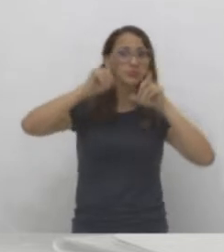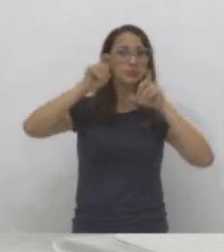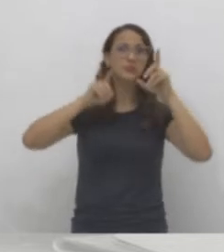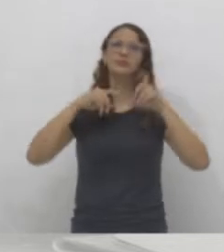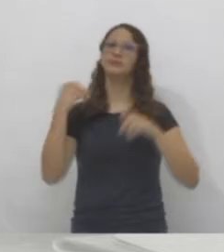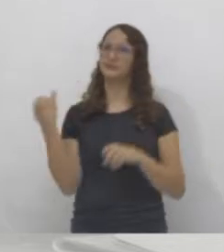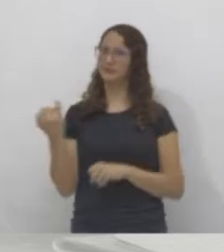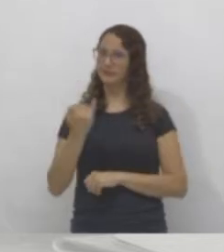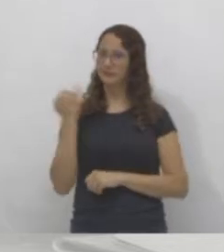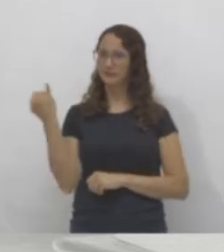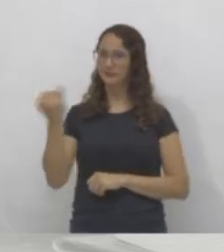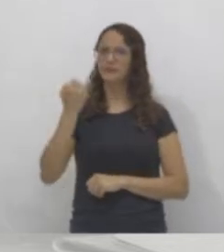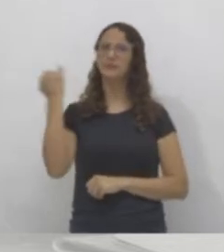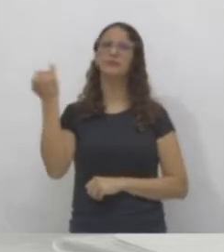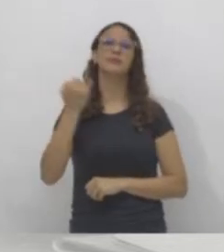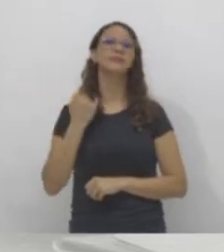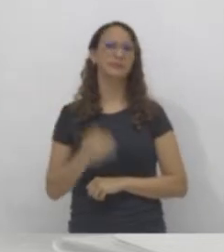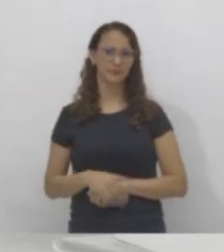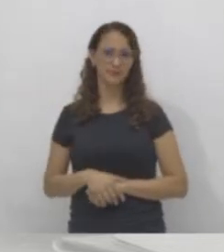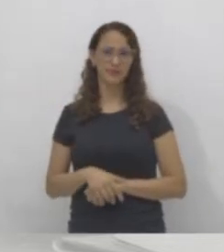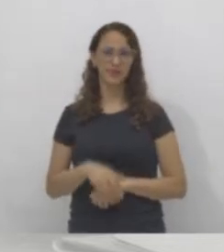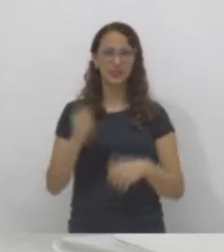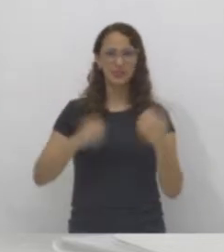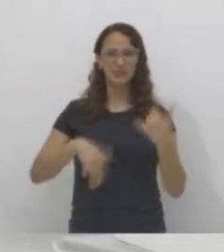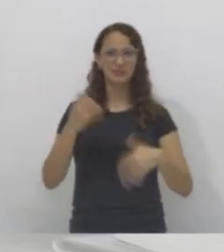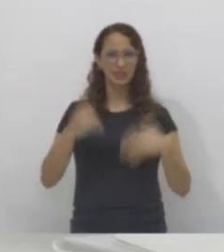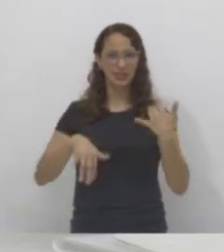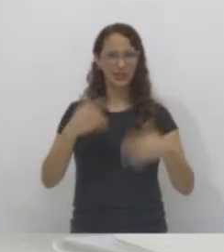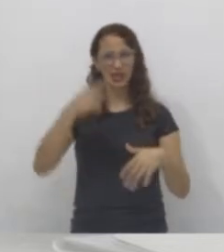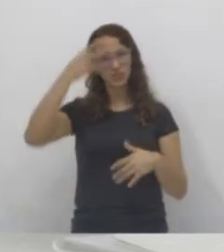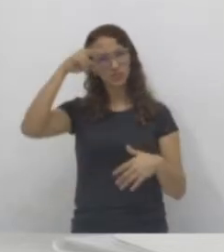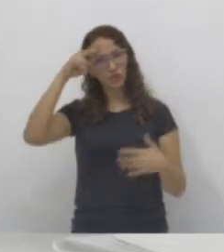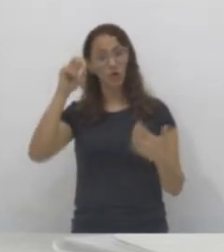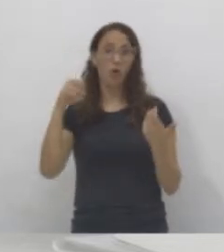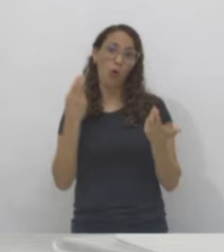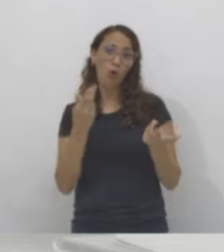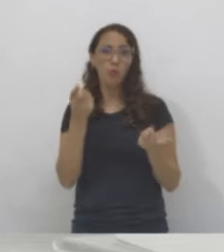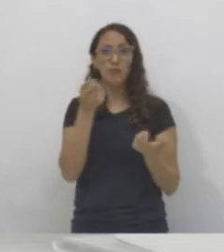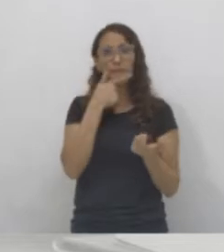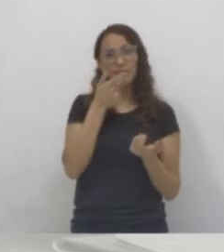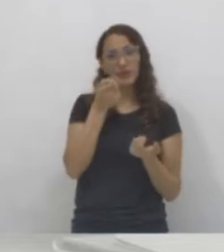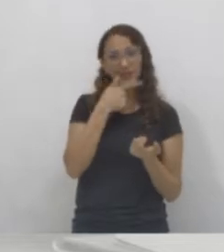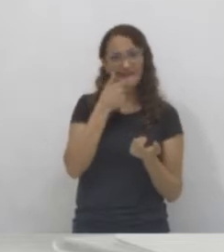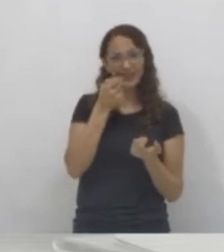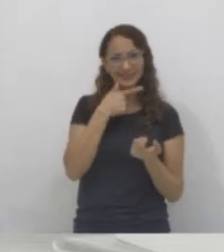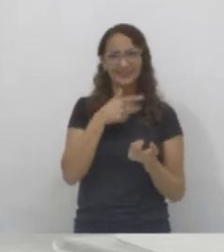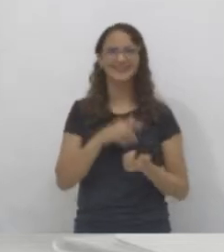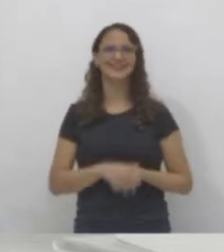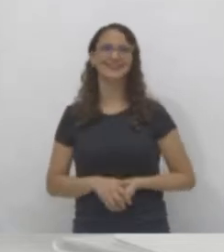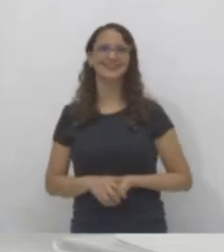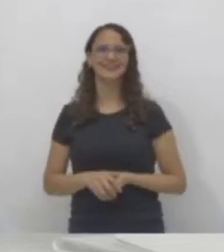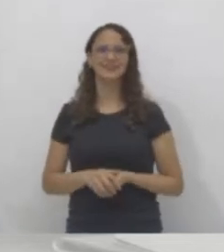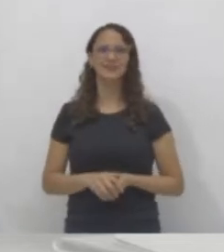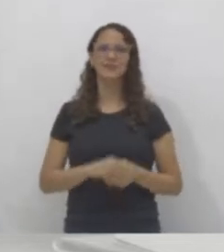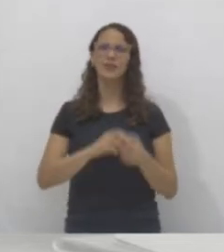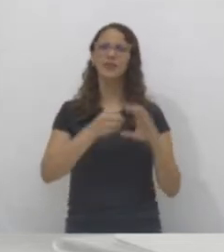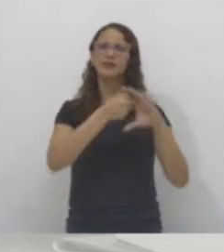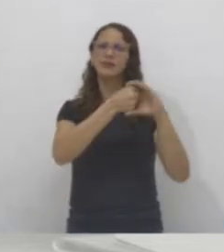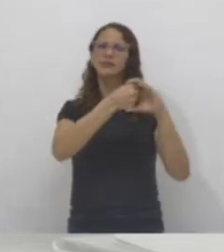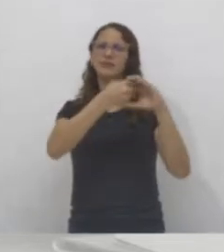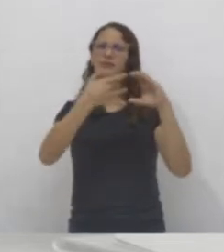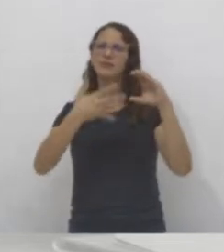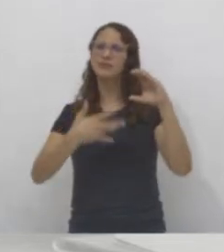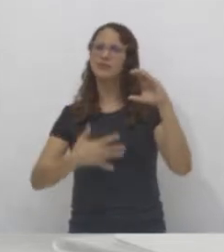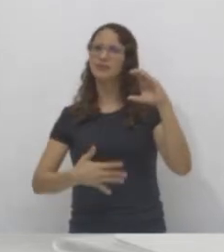está contando uma história, né? Contando uma piada, no caso. Então, vamos ver aí quais as características